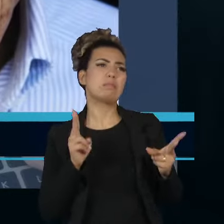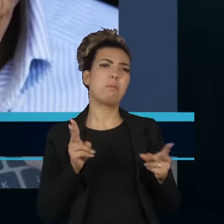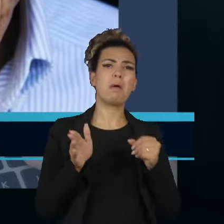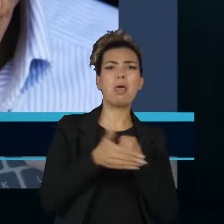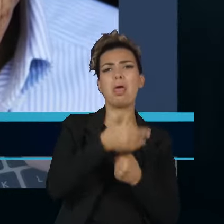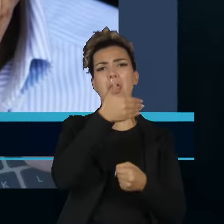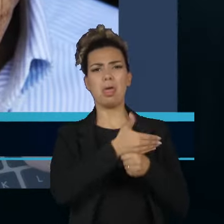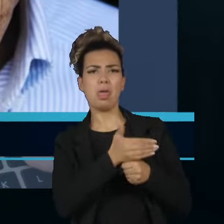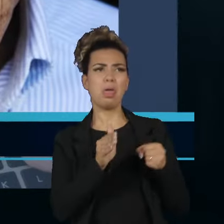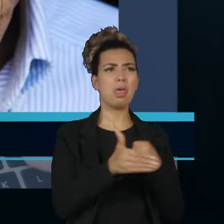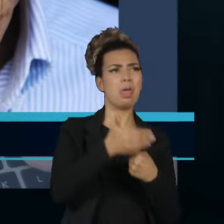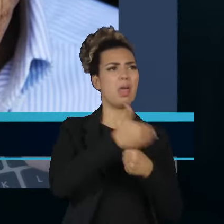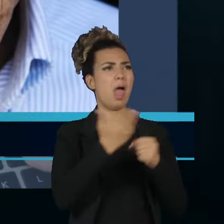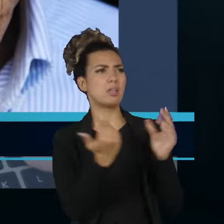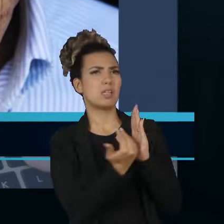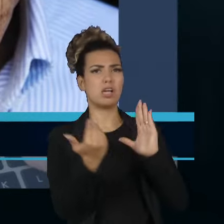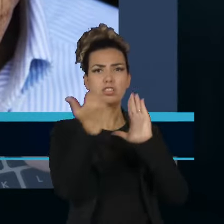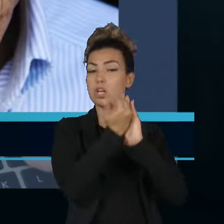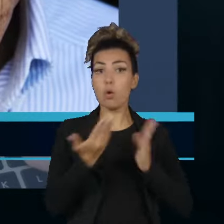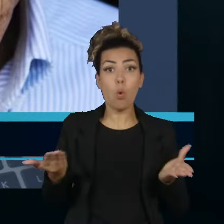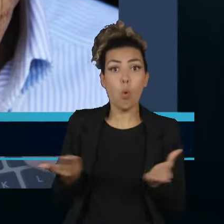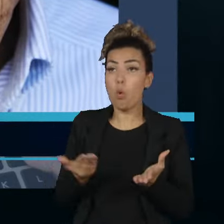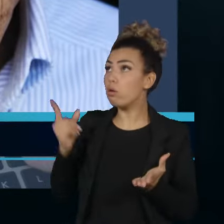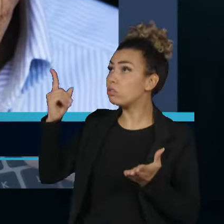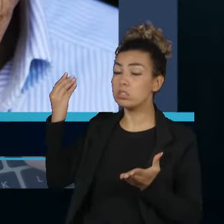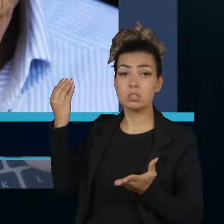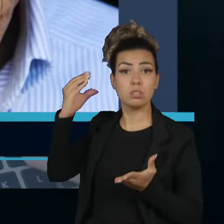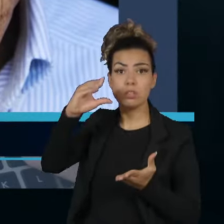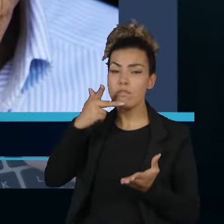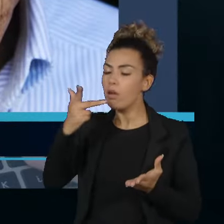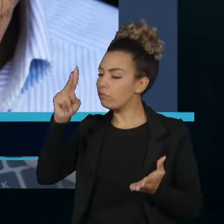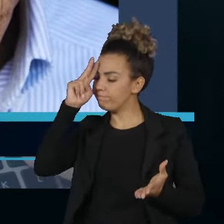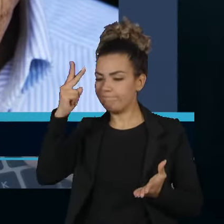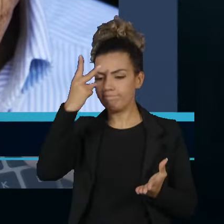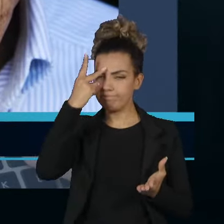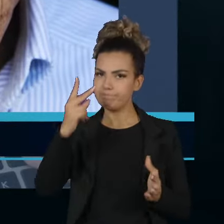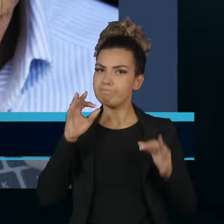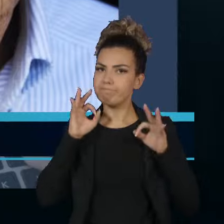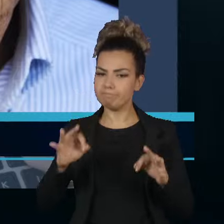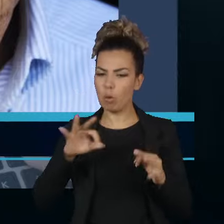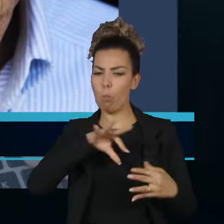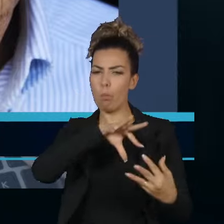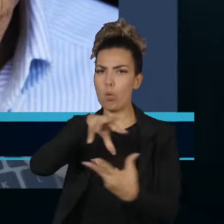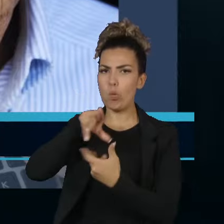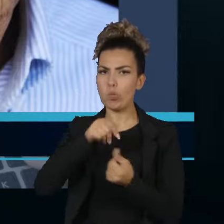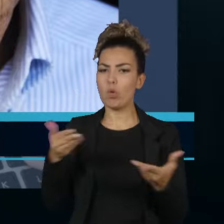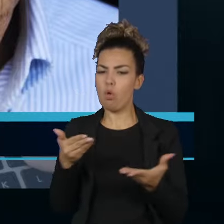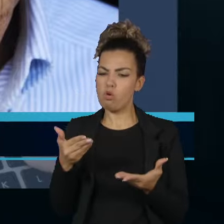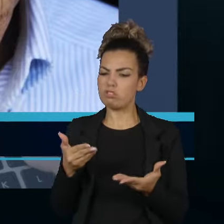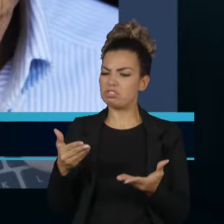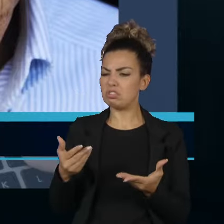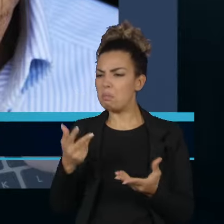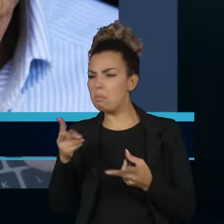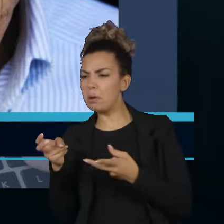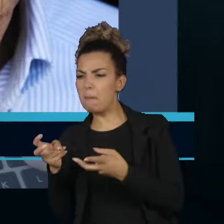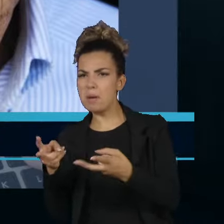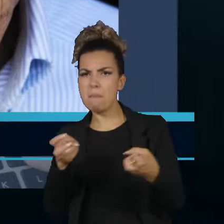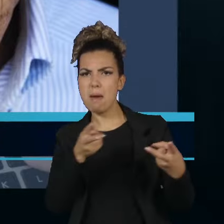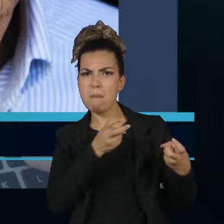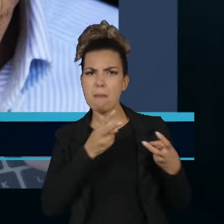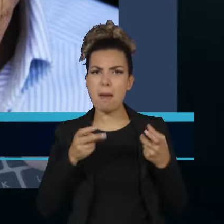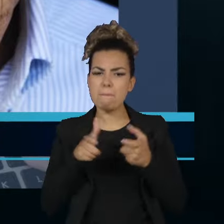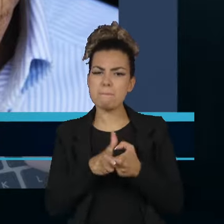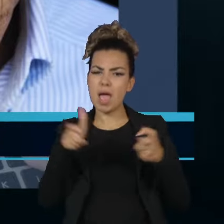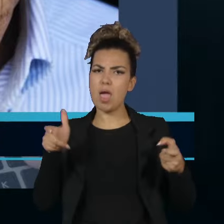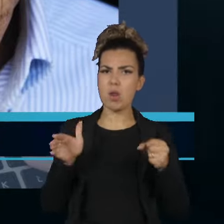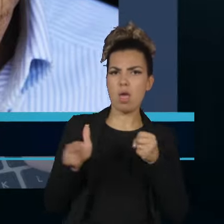York Times que mudou de ideia. O mundo está realmente cheio de manifestações fascistas e uma delas